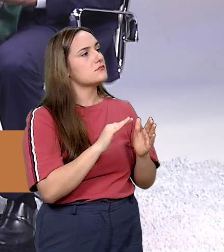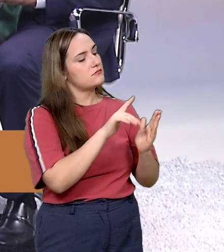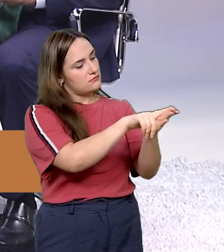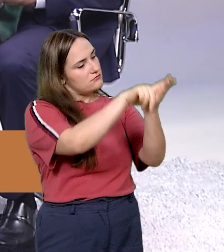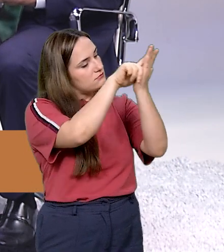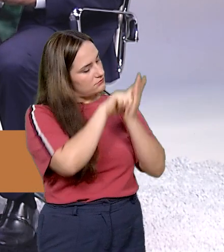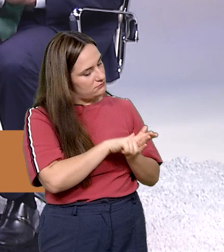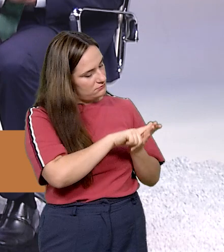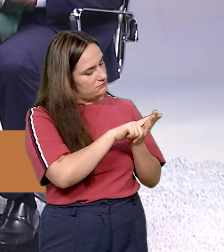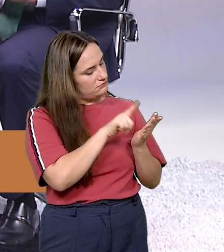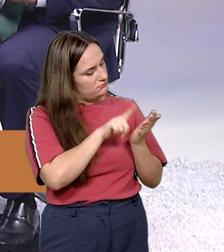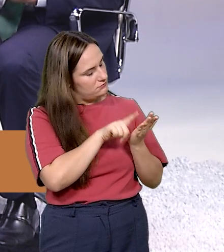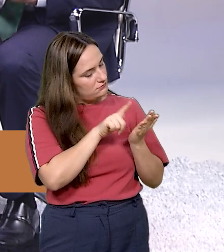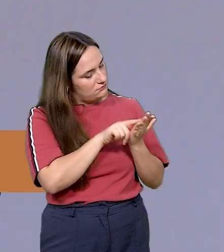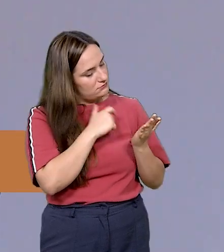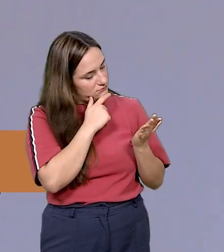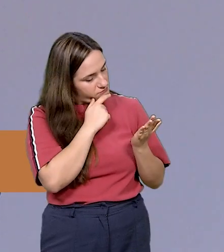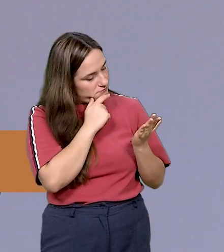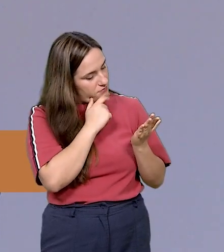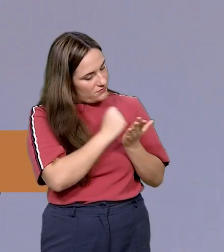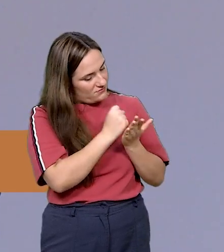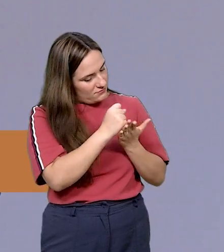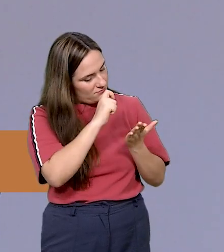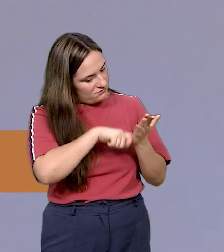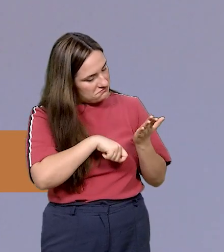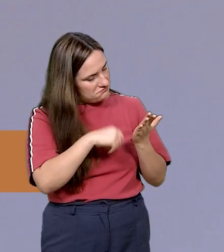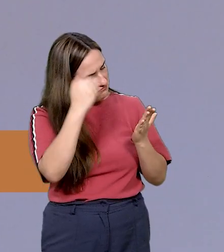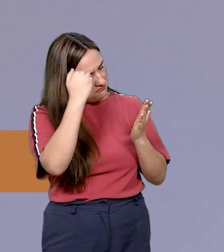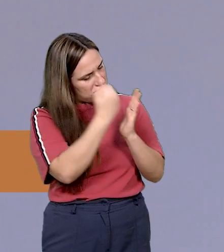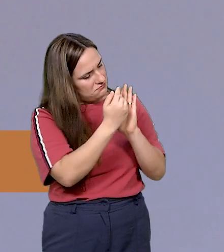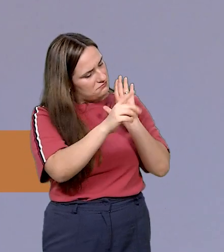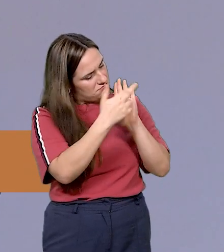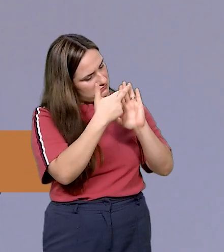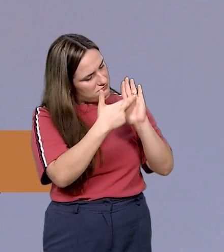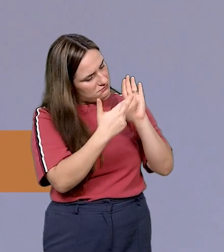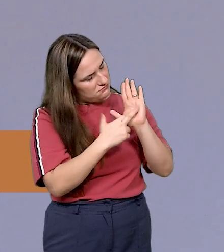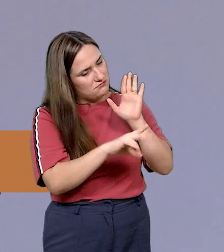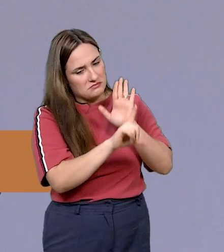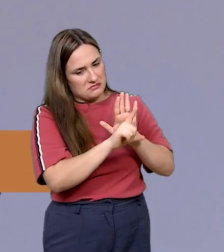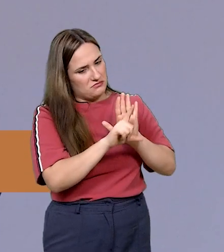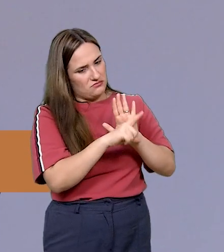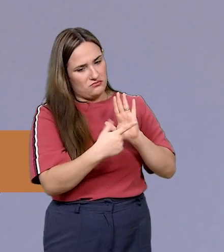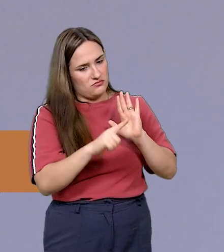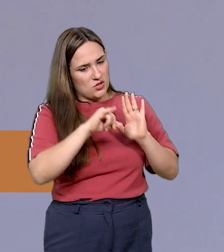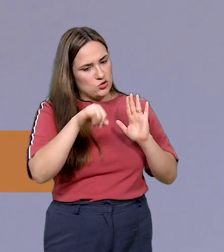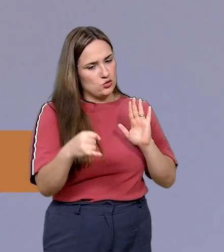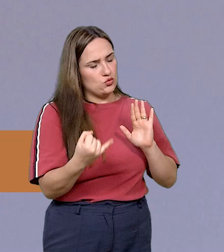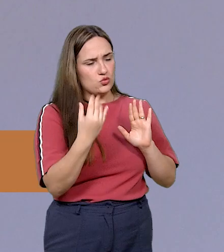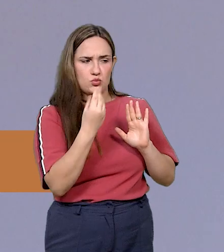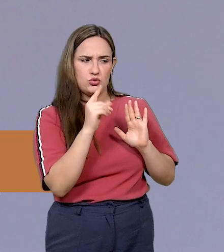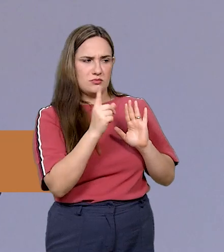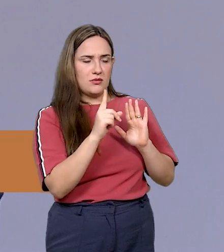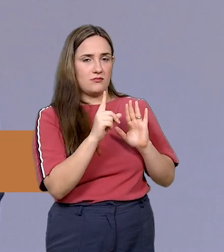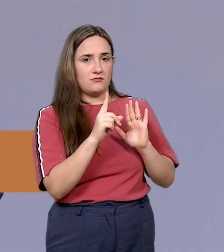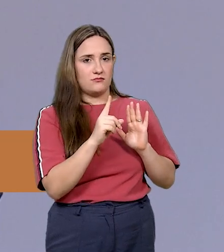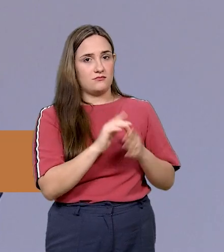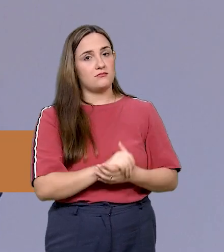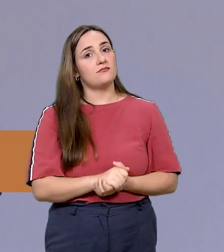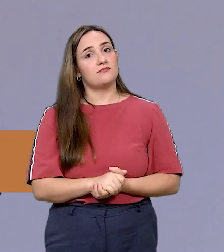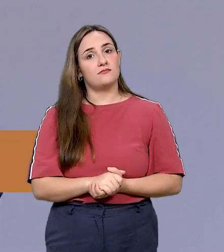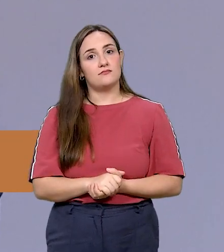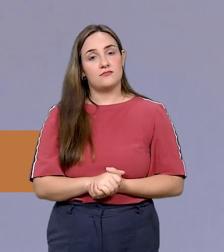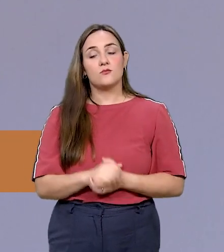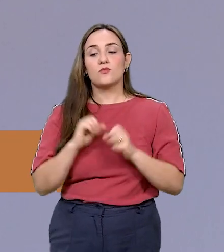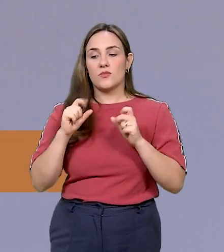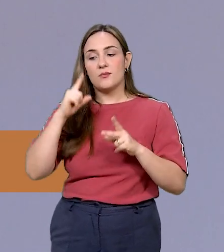é identificado que esse contrato está dentro da legalidade, não tem um excesso de juros, o colega